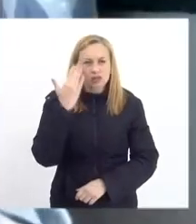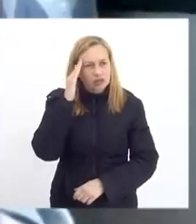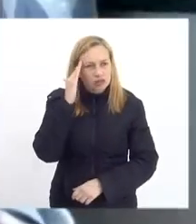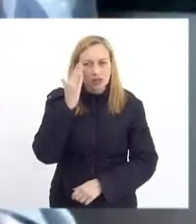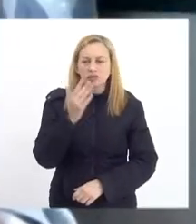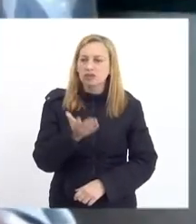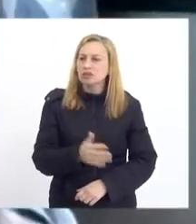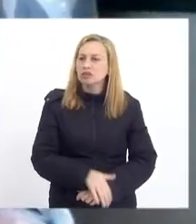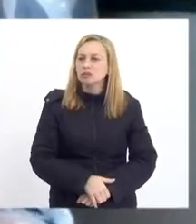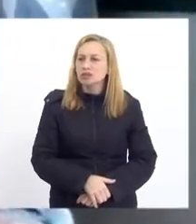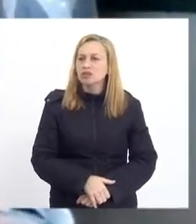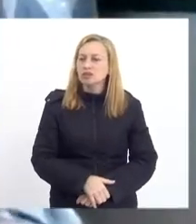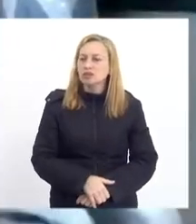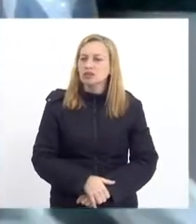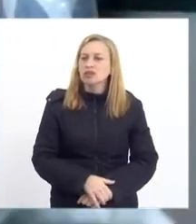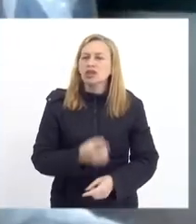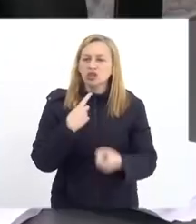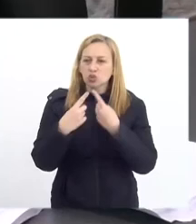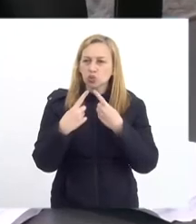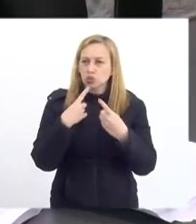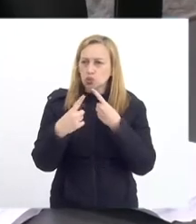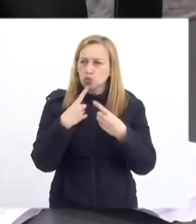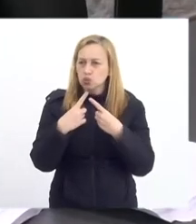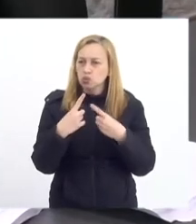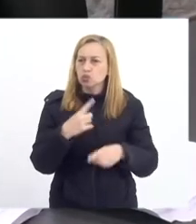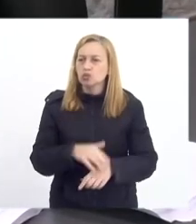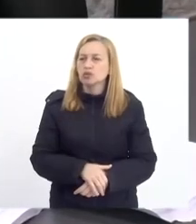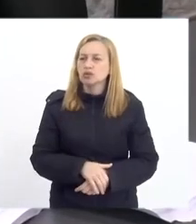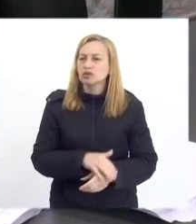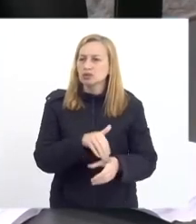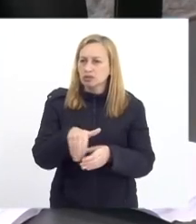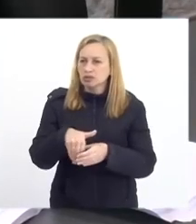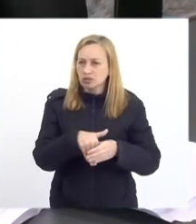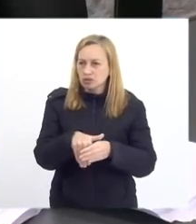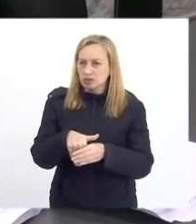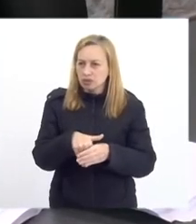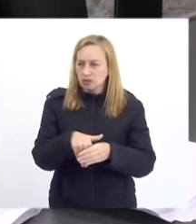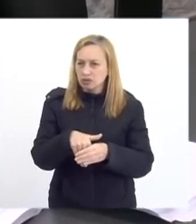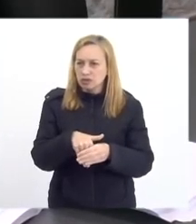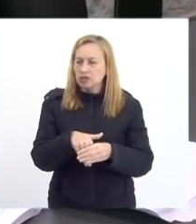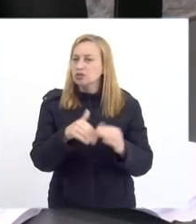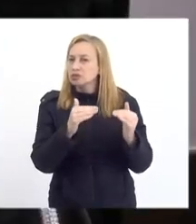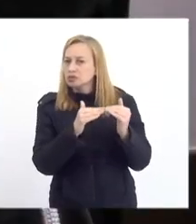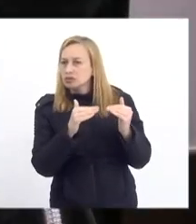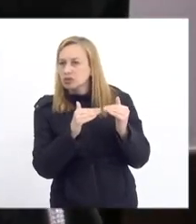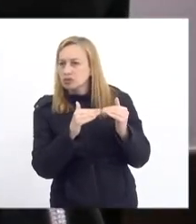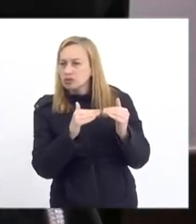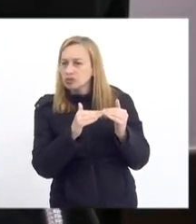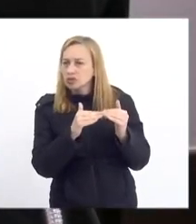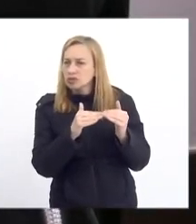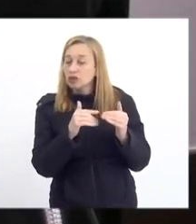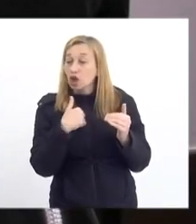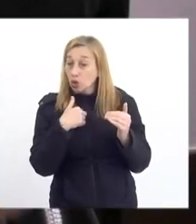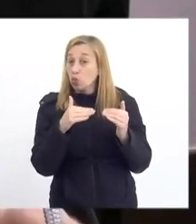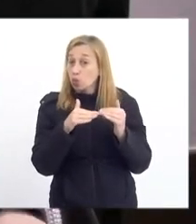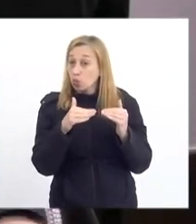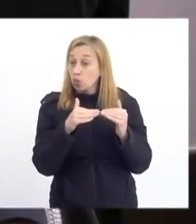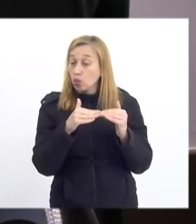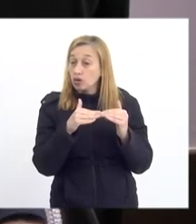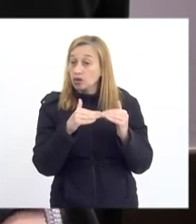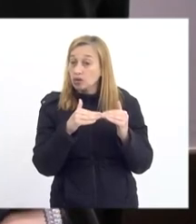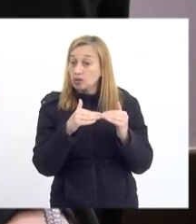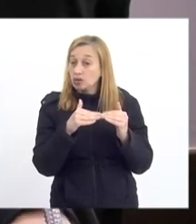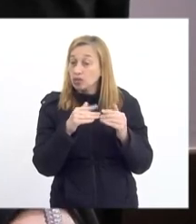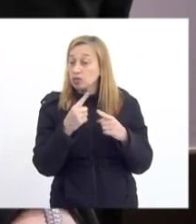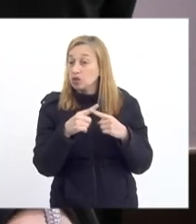É na forma. Em discussão, em votação. Deputado Paulo, concorda? No mérito... Eu concordo,